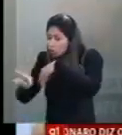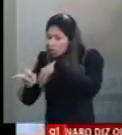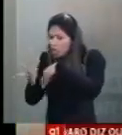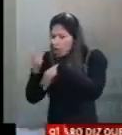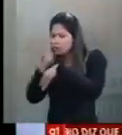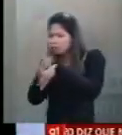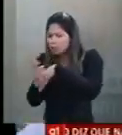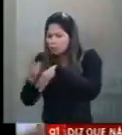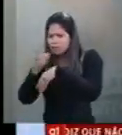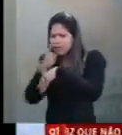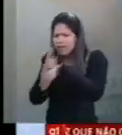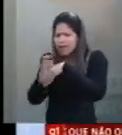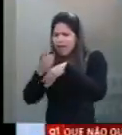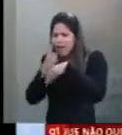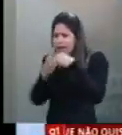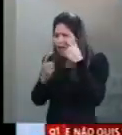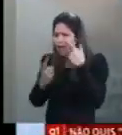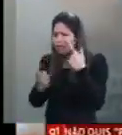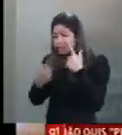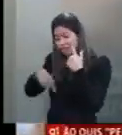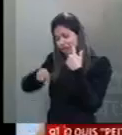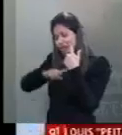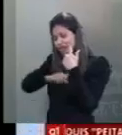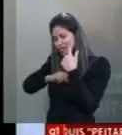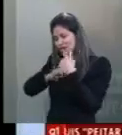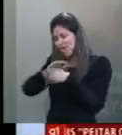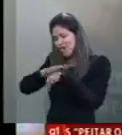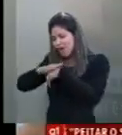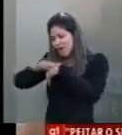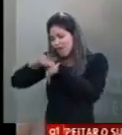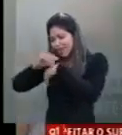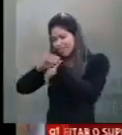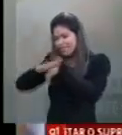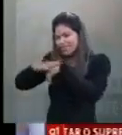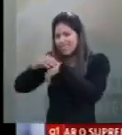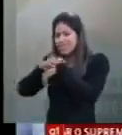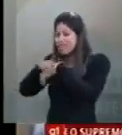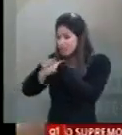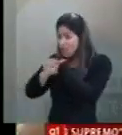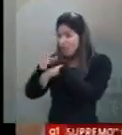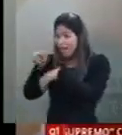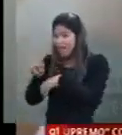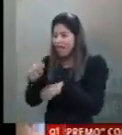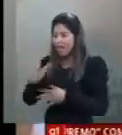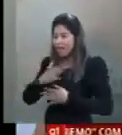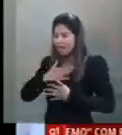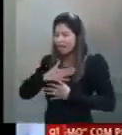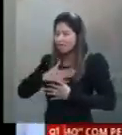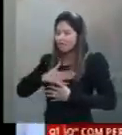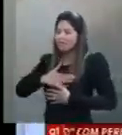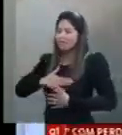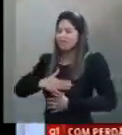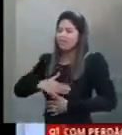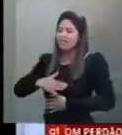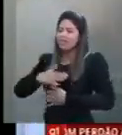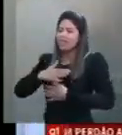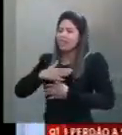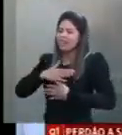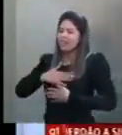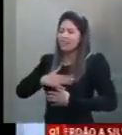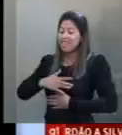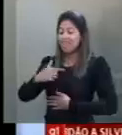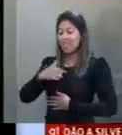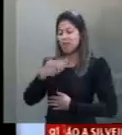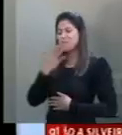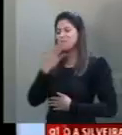de um certo momento, a gente continuando, conversando, ela se acalmou e eu achei que aí tudo bem, eu poderia pedir o abraço a ela que tanto eu